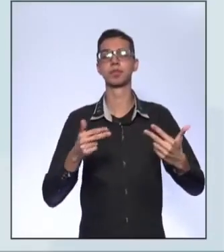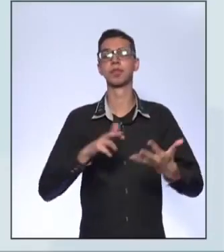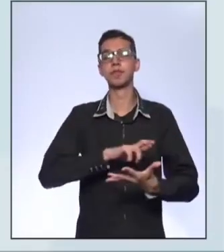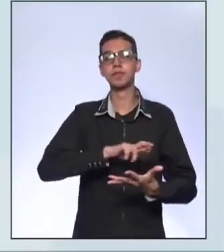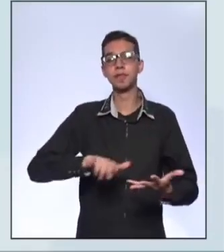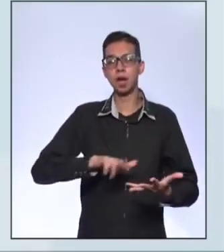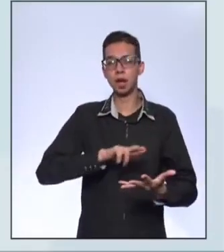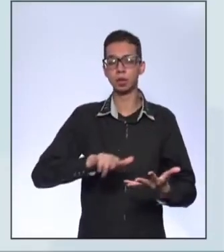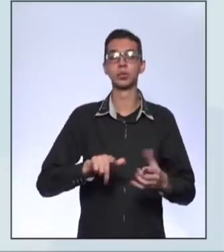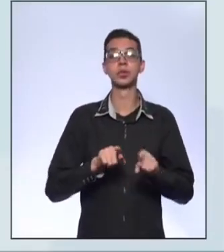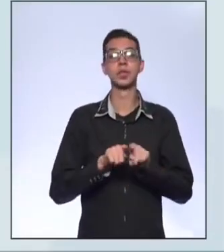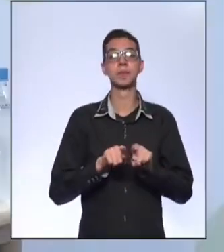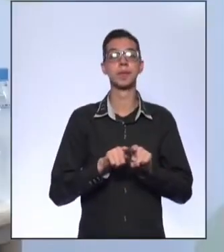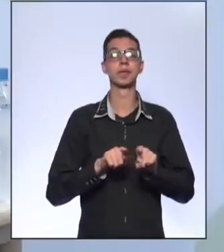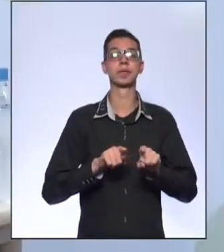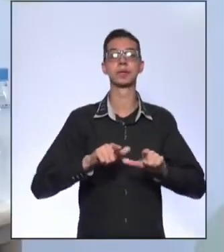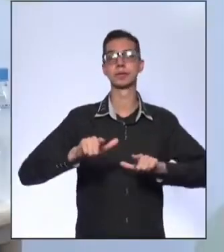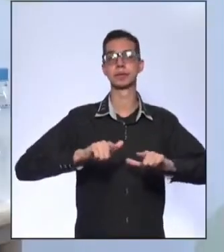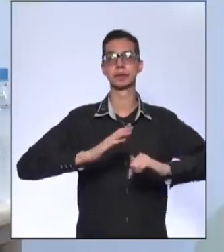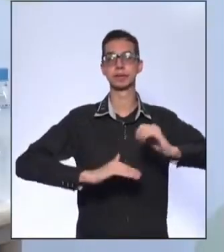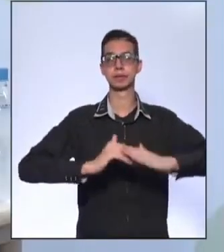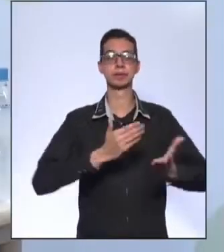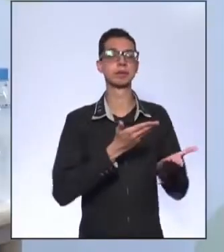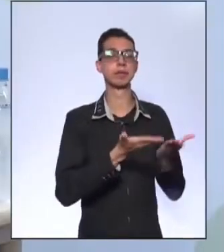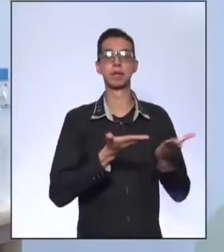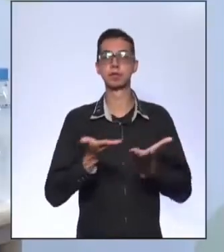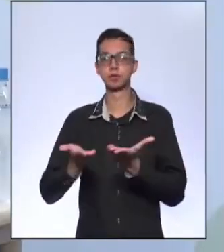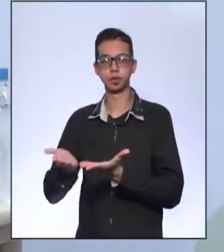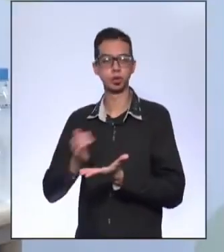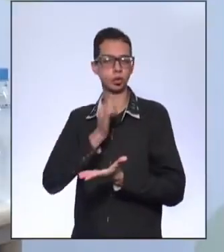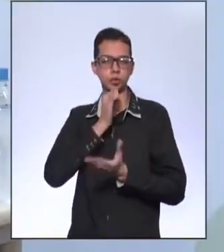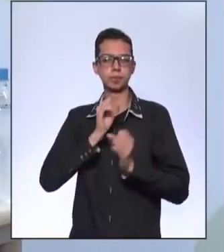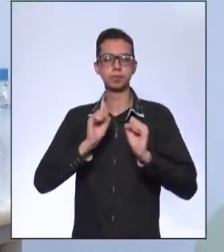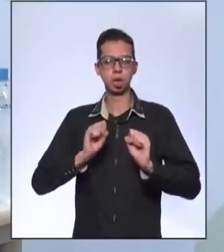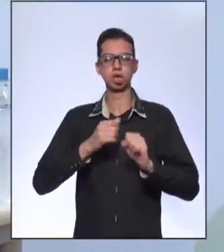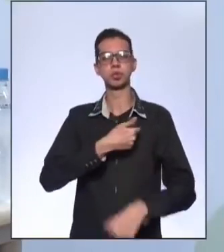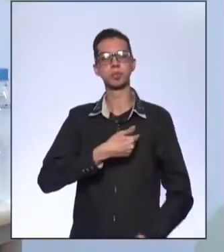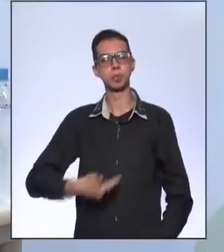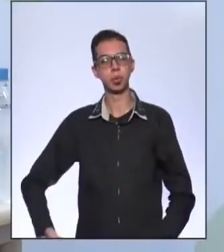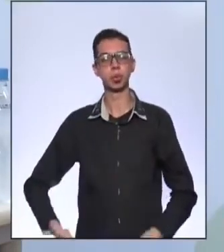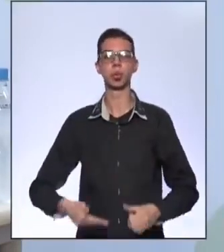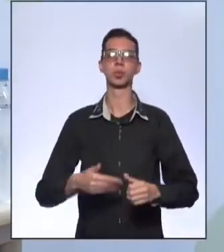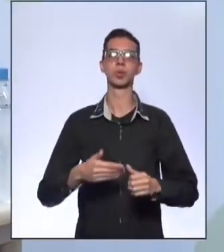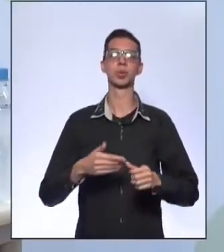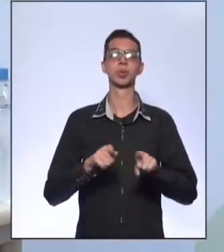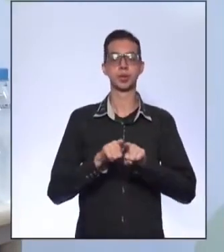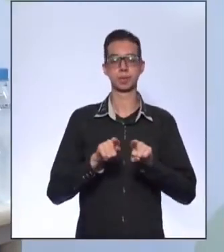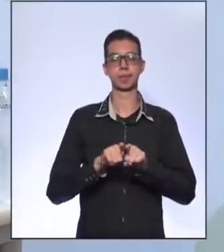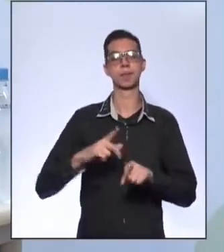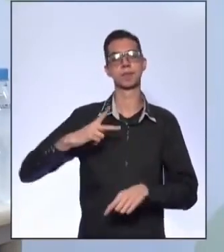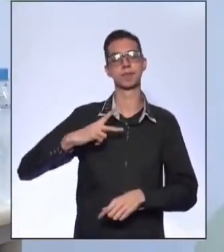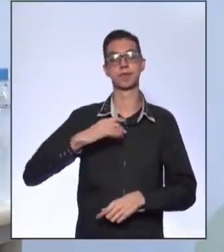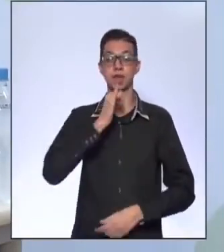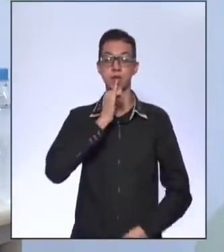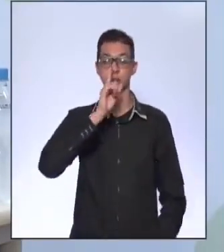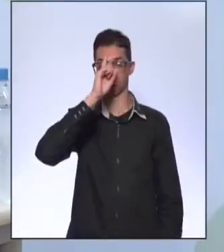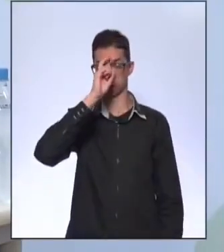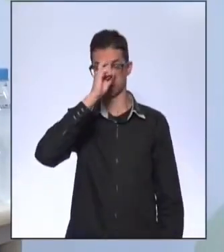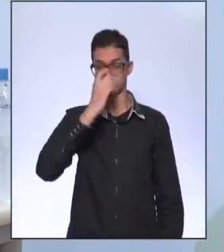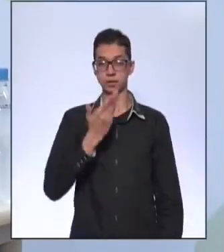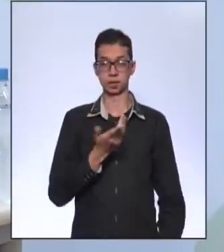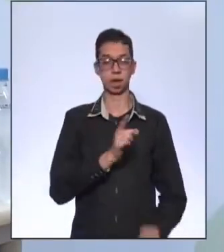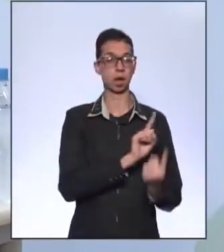esses equipamentos e serviços eles podem ter ser tanto público como também privado né então hospitais